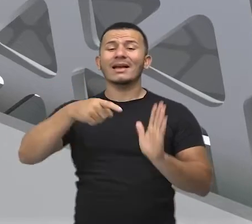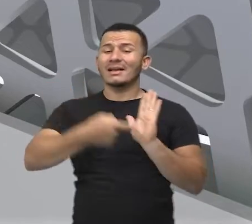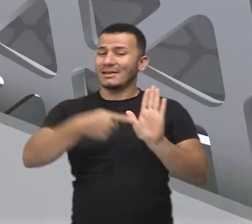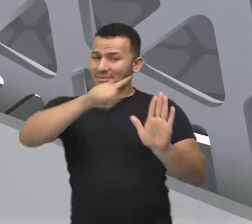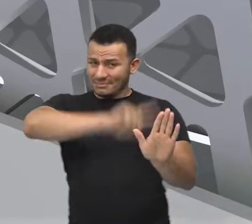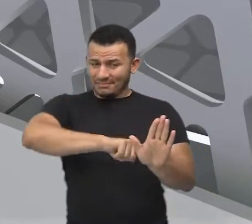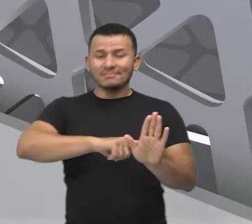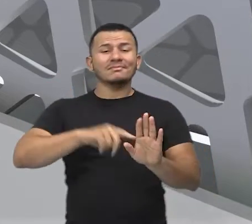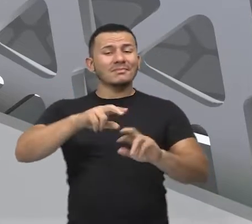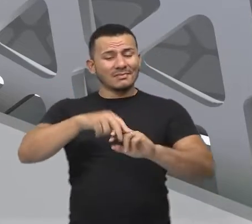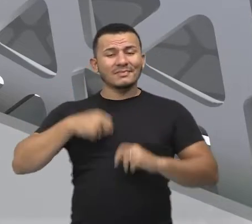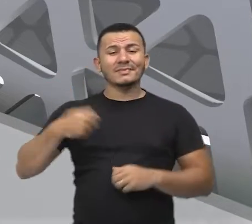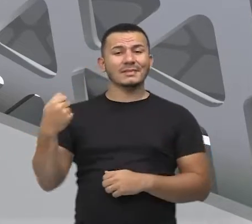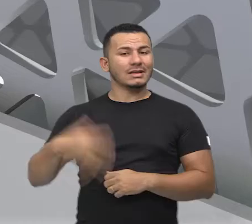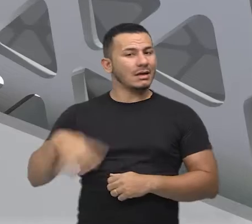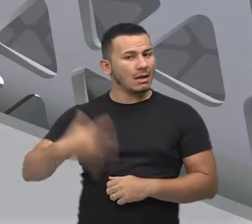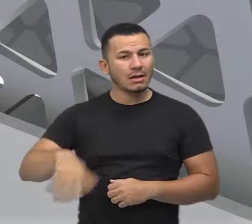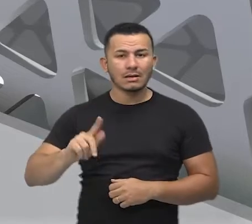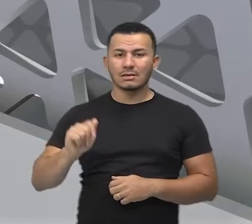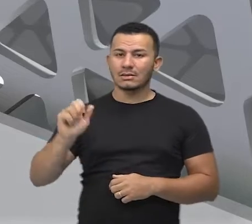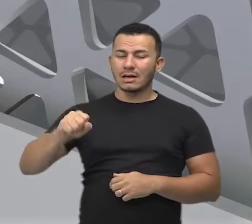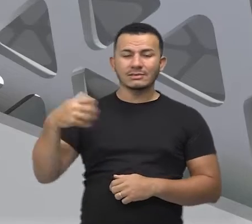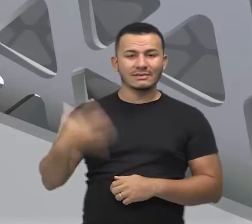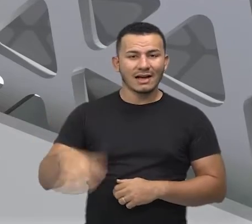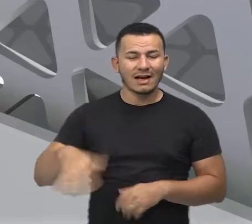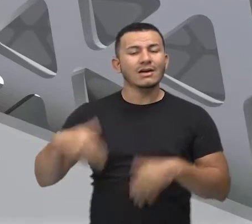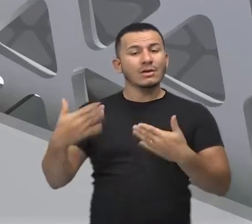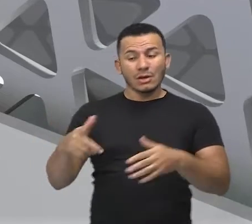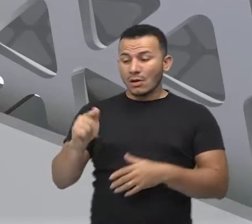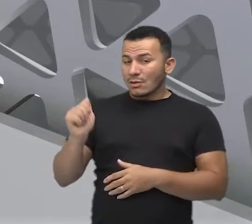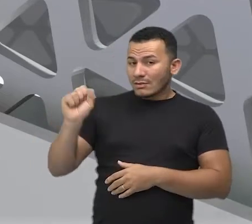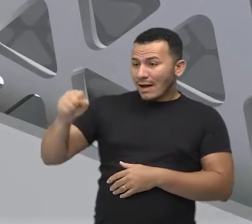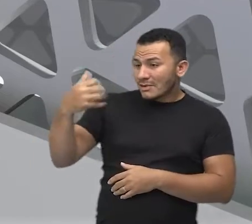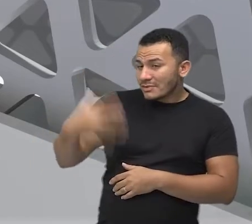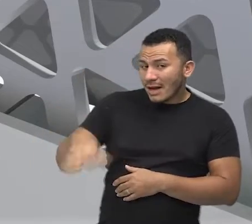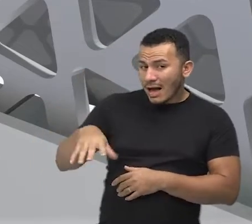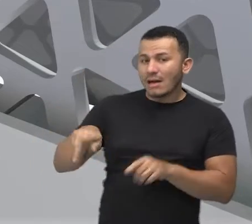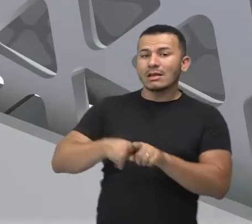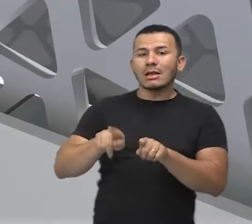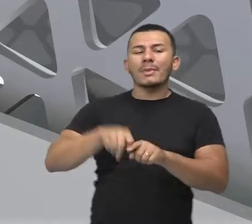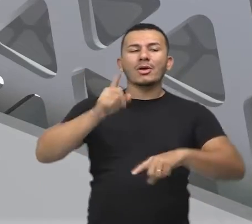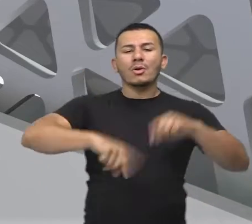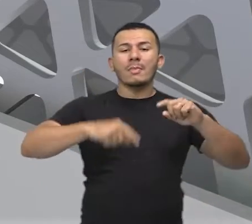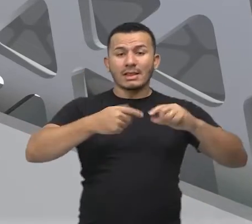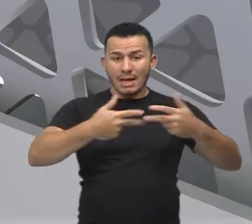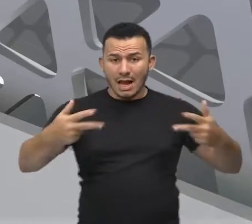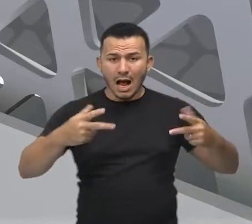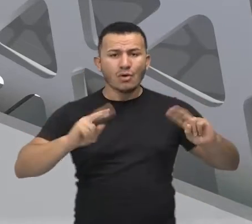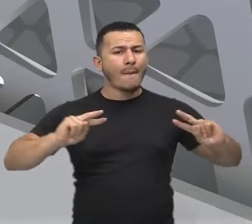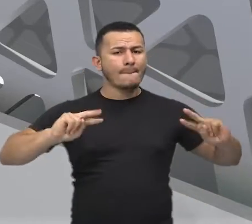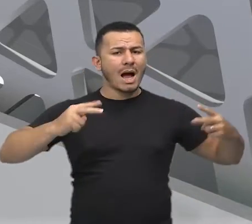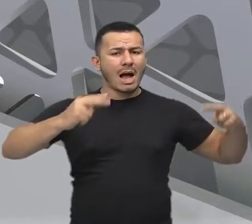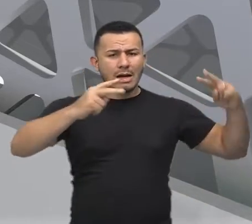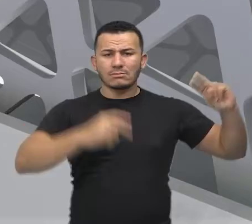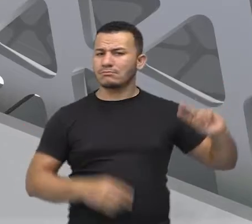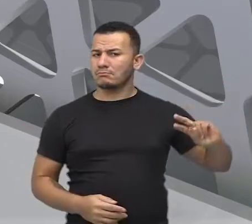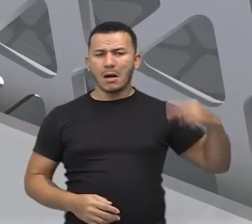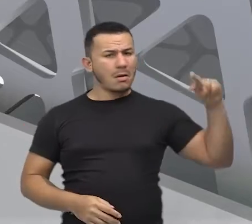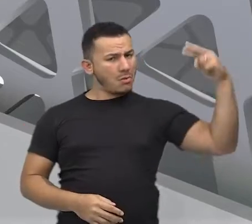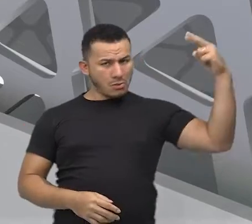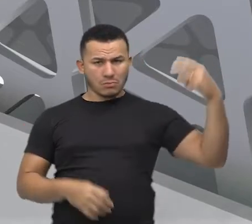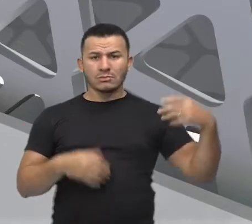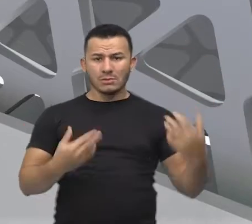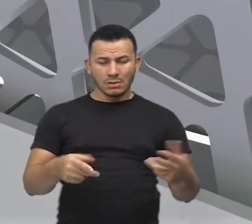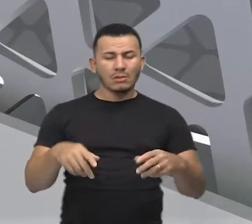demais, ficou muito caro. E nós sabemos que quando o gás fica caro, os produtos encarecem e também há uma certa dificuldade